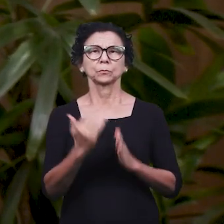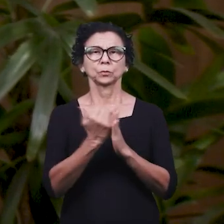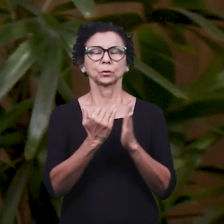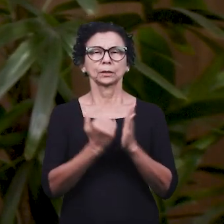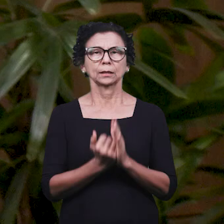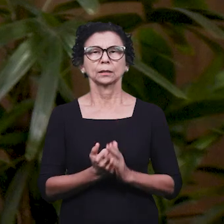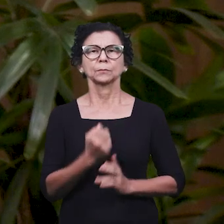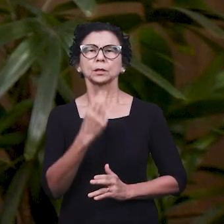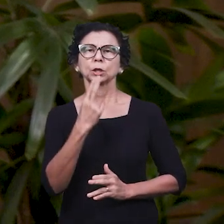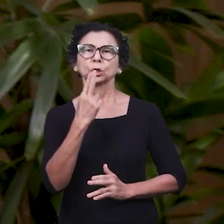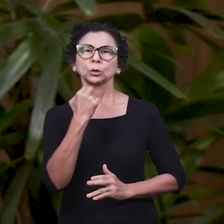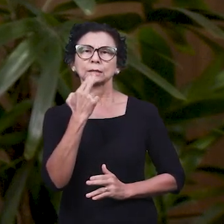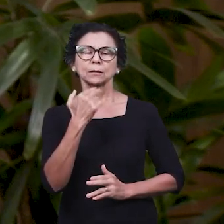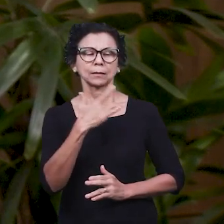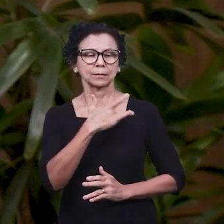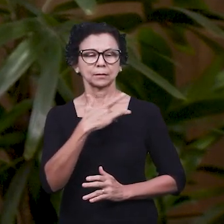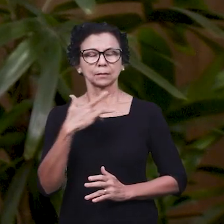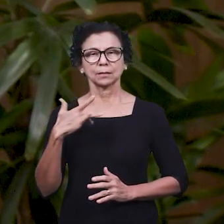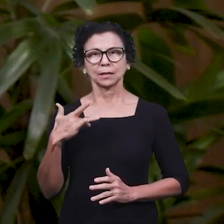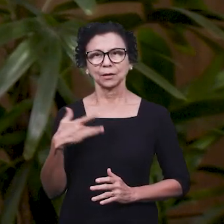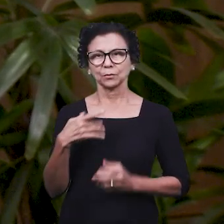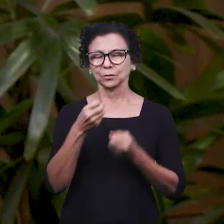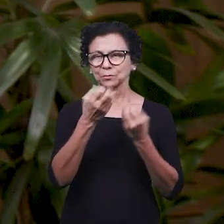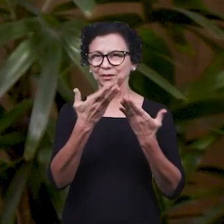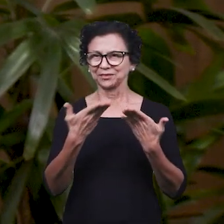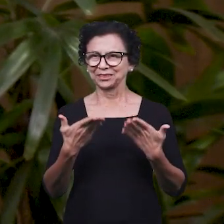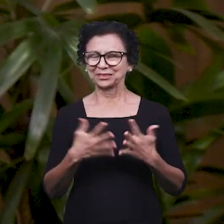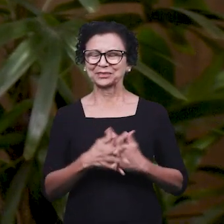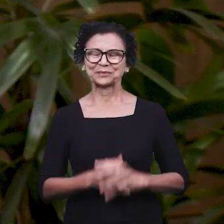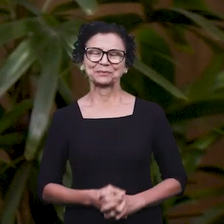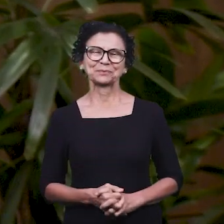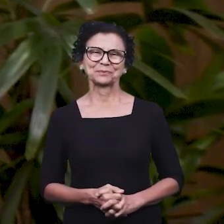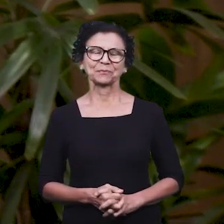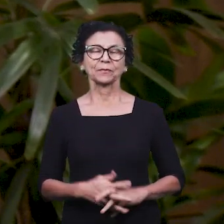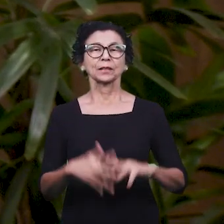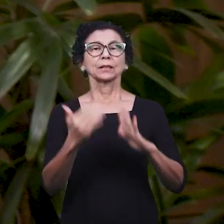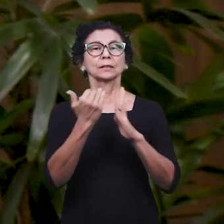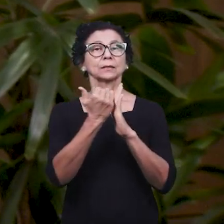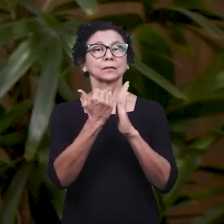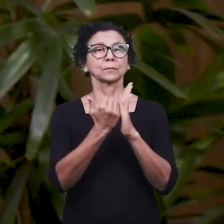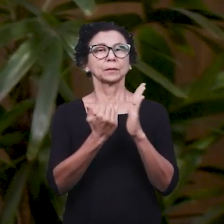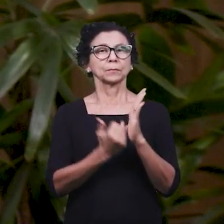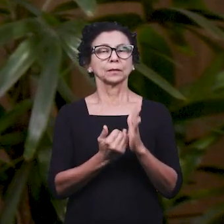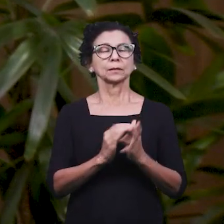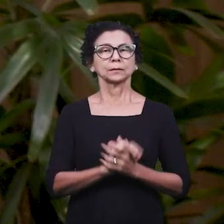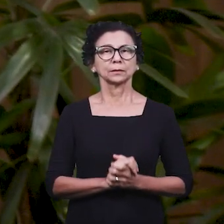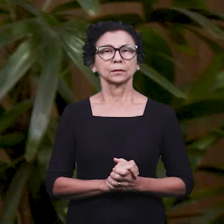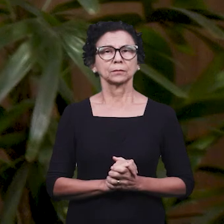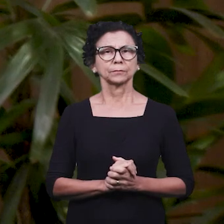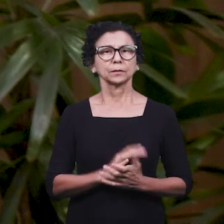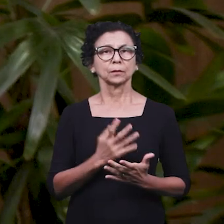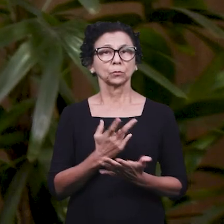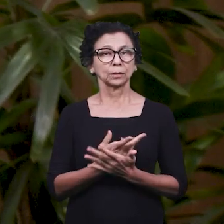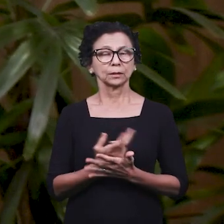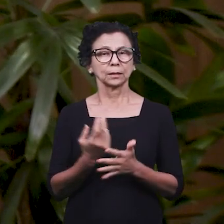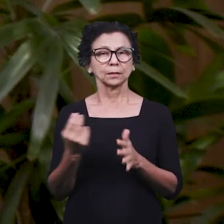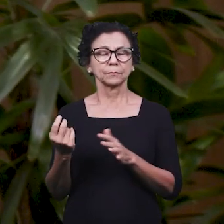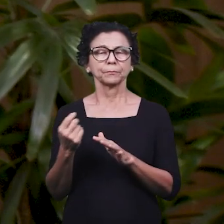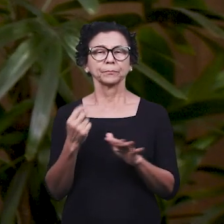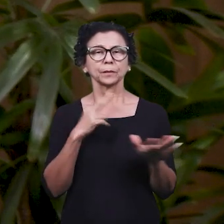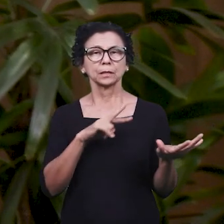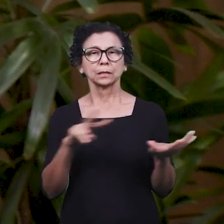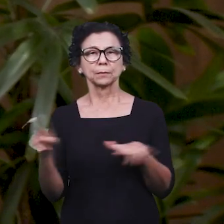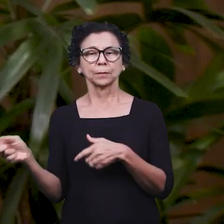Saúde. E a você que nos assiste, seja muito bem-vindo. O nosso programa, lembrando que ele é sempre semanal e você